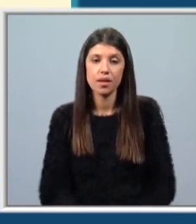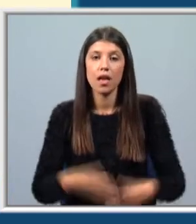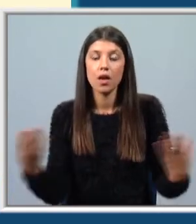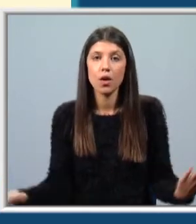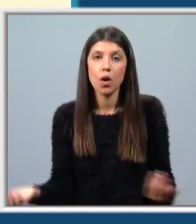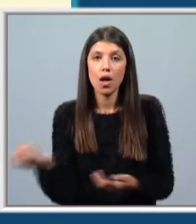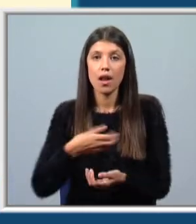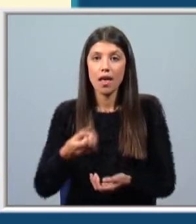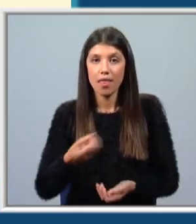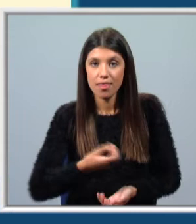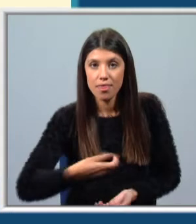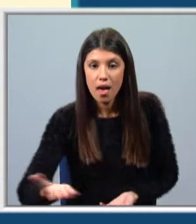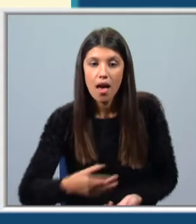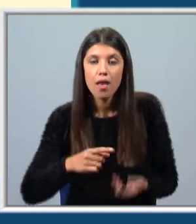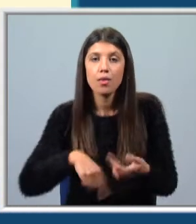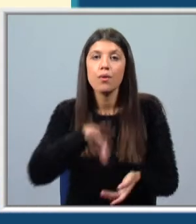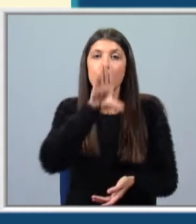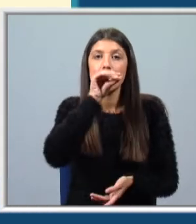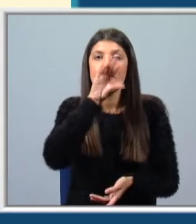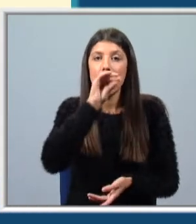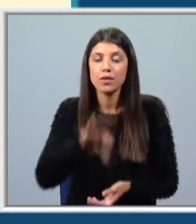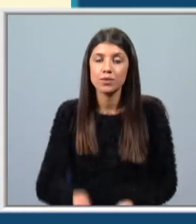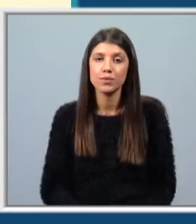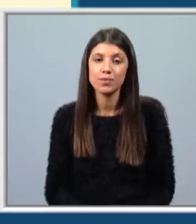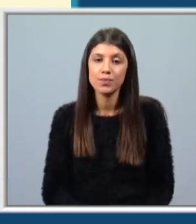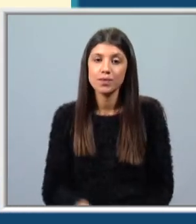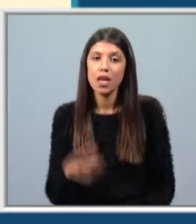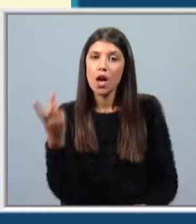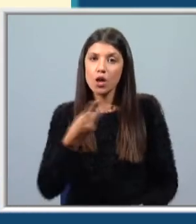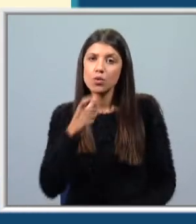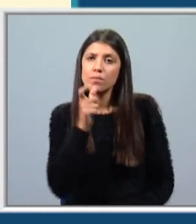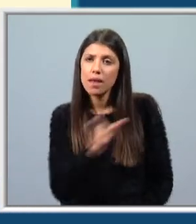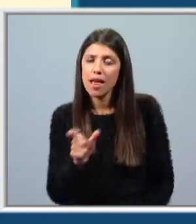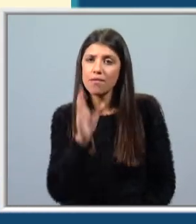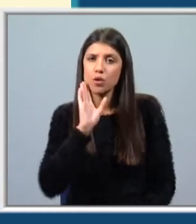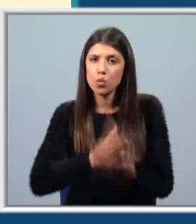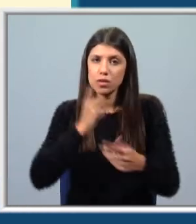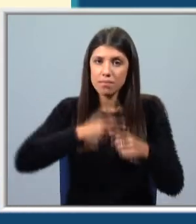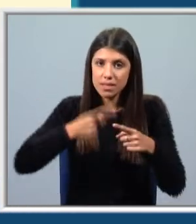Agora, dado, pato. Acabam igual?